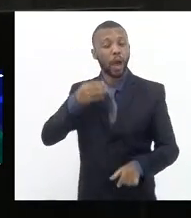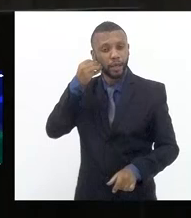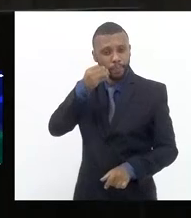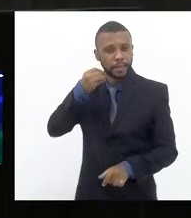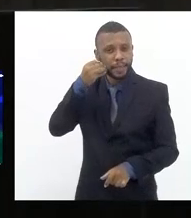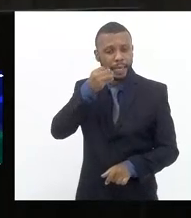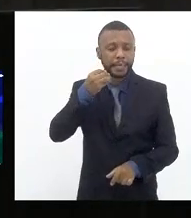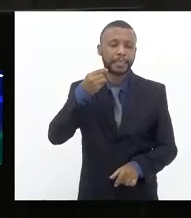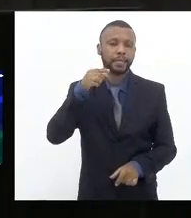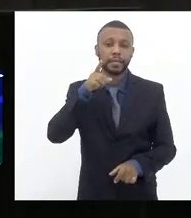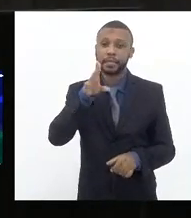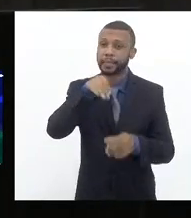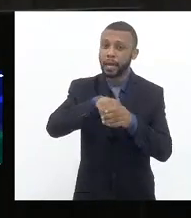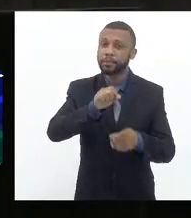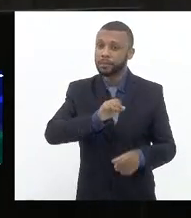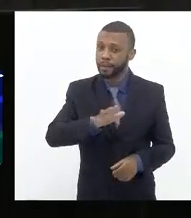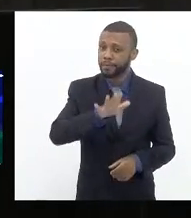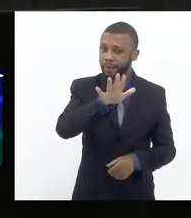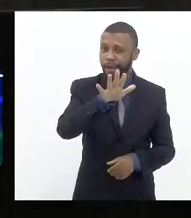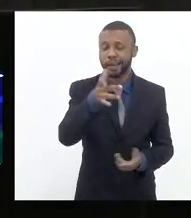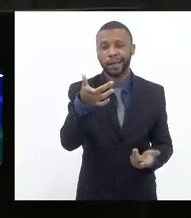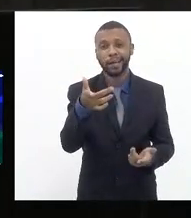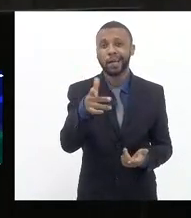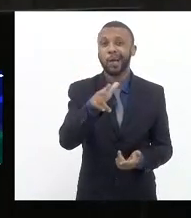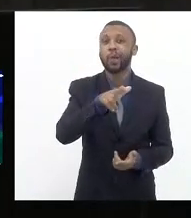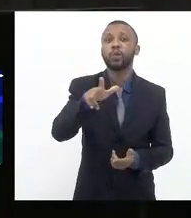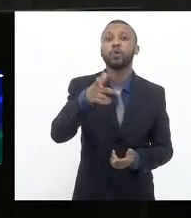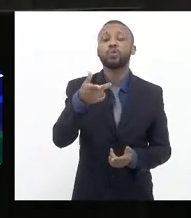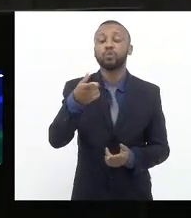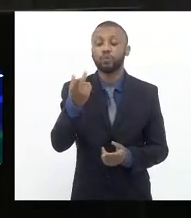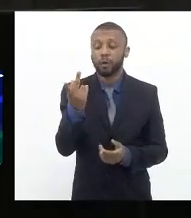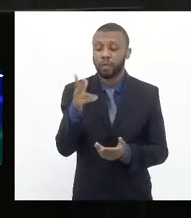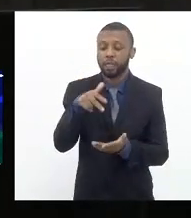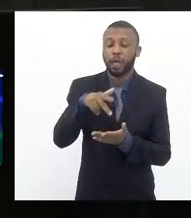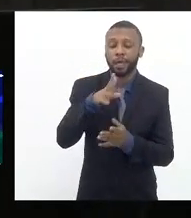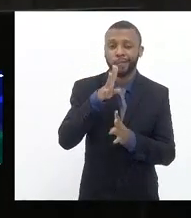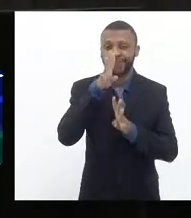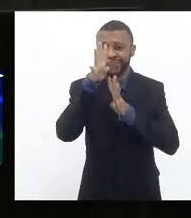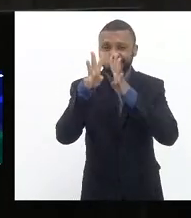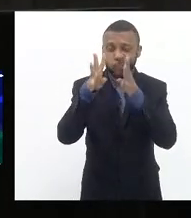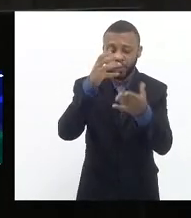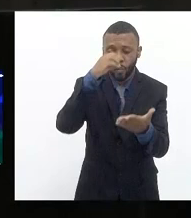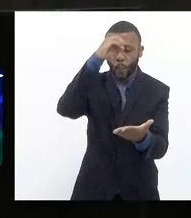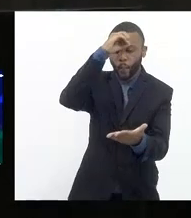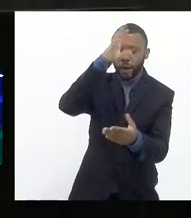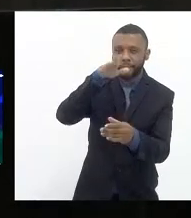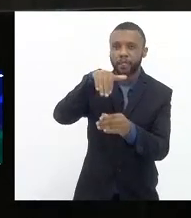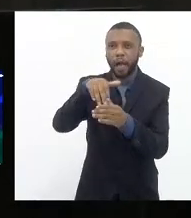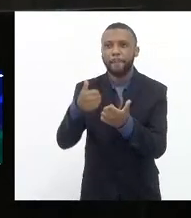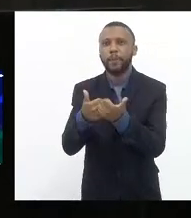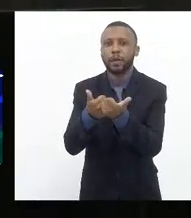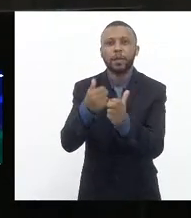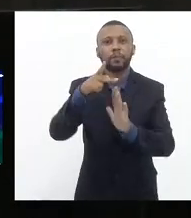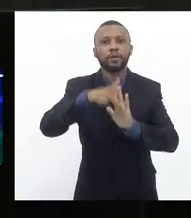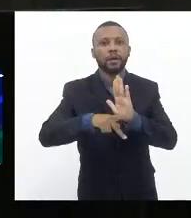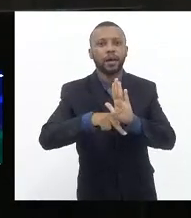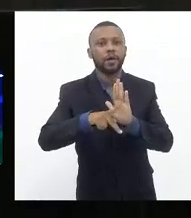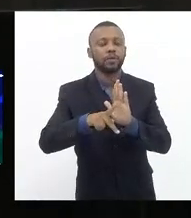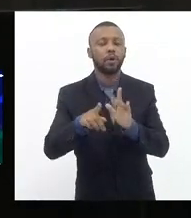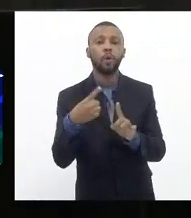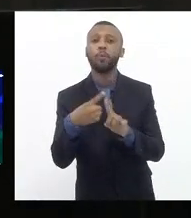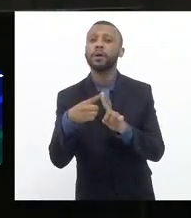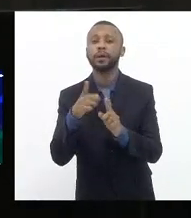renda. Eu não estou caindo de paraquedas nesse projeto, porque eu comecei meu